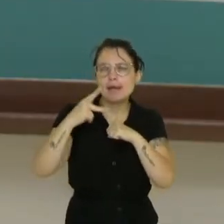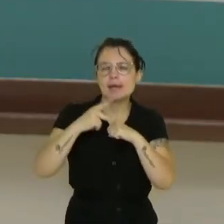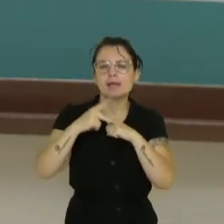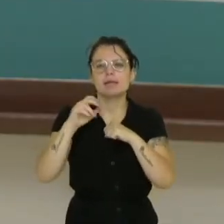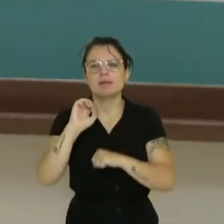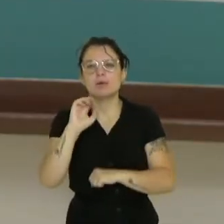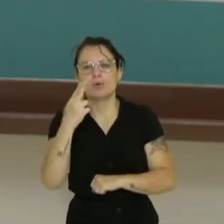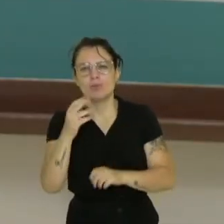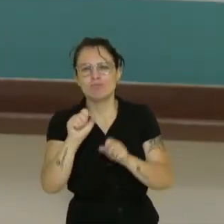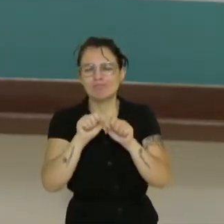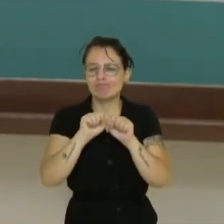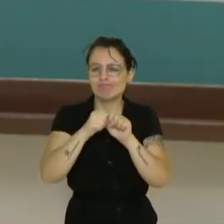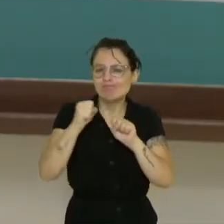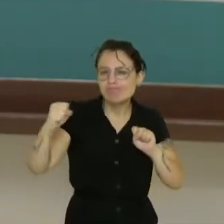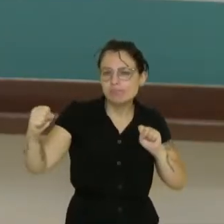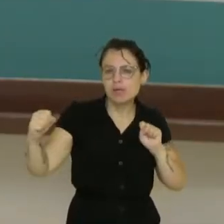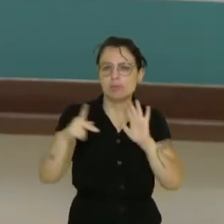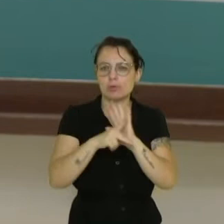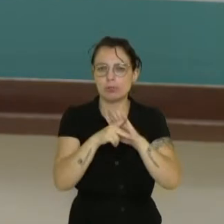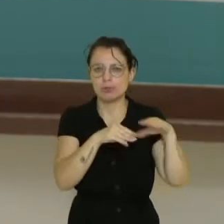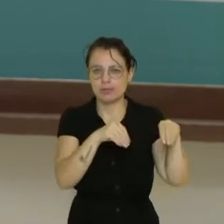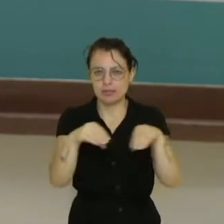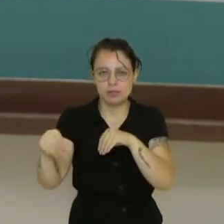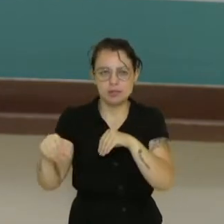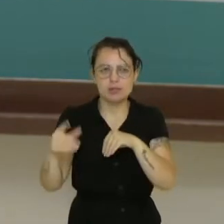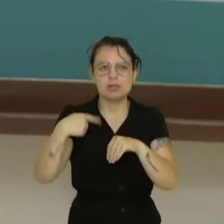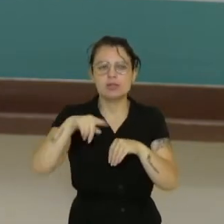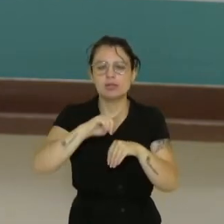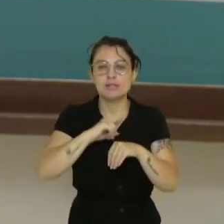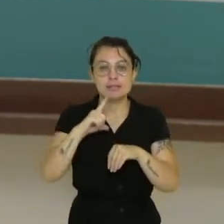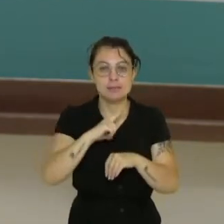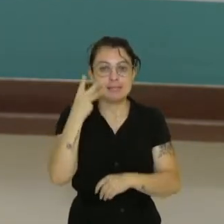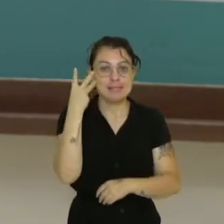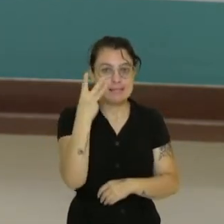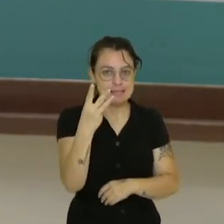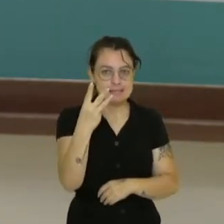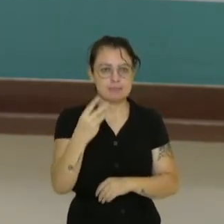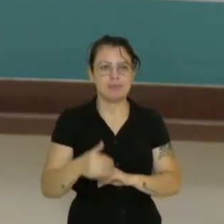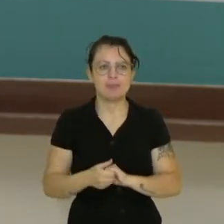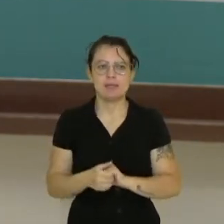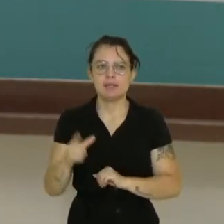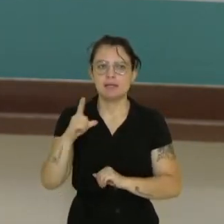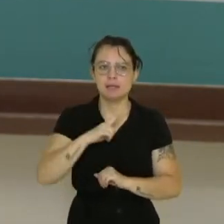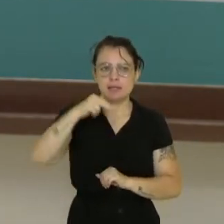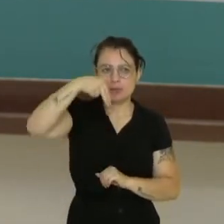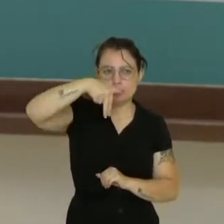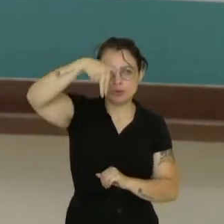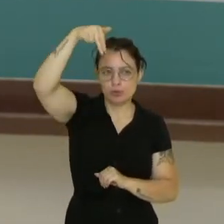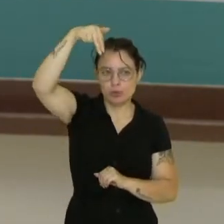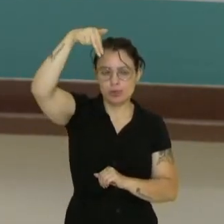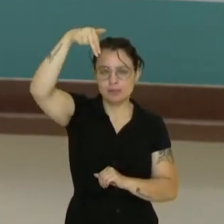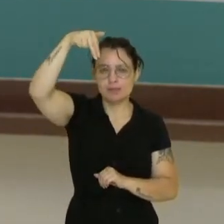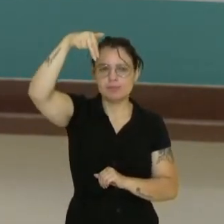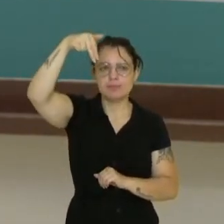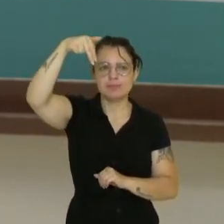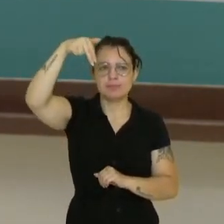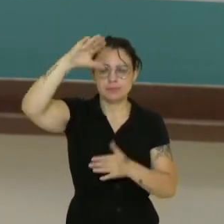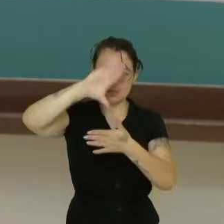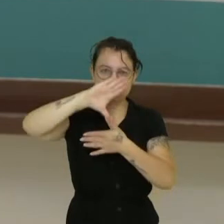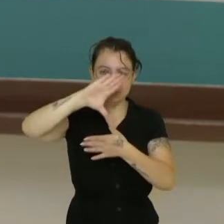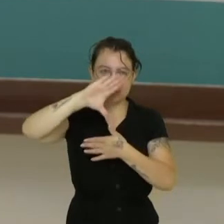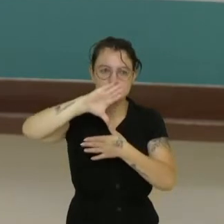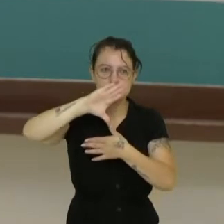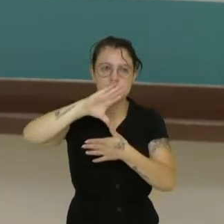ou até mesmo a extensão territorial, nós temos a América dividida em três: América do Norte, que vai